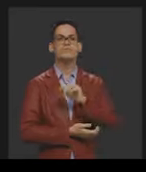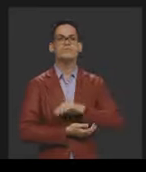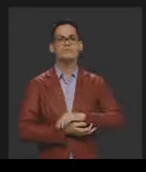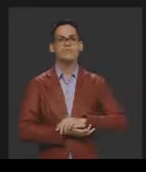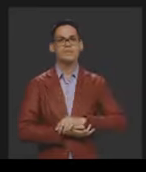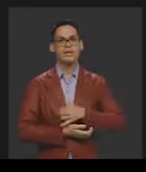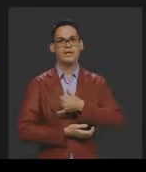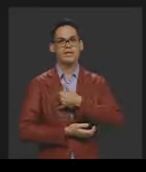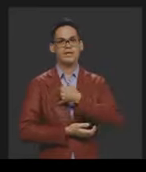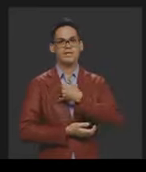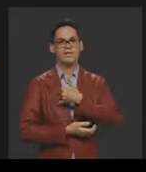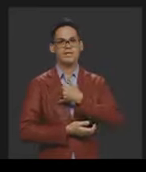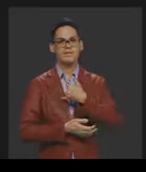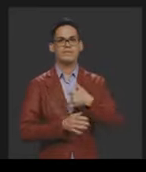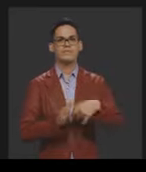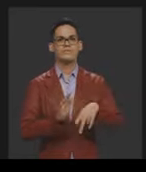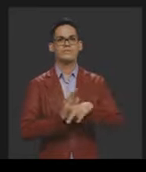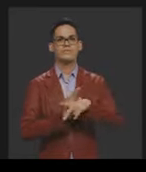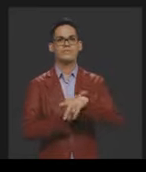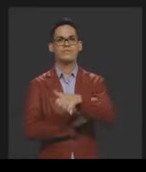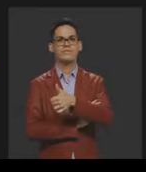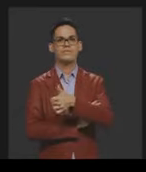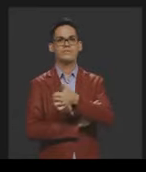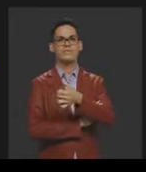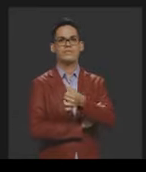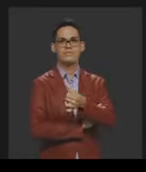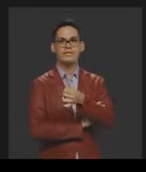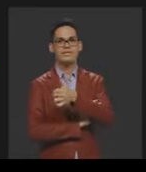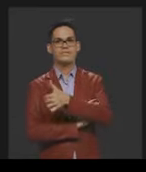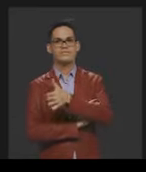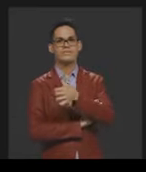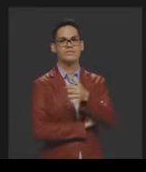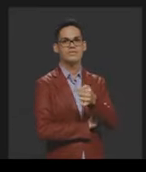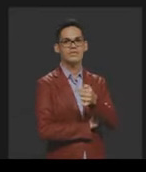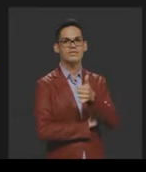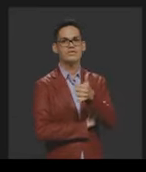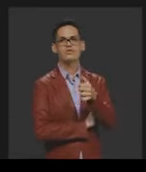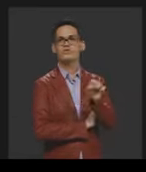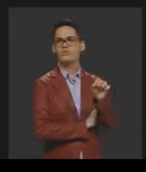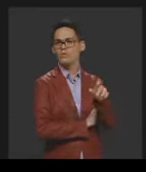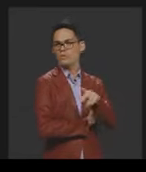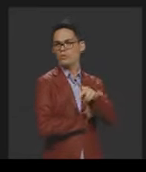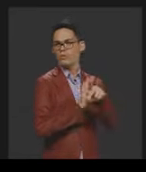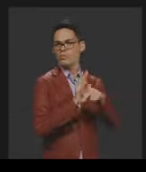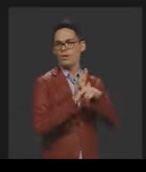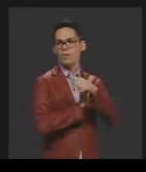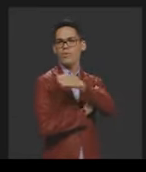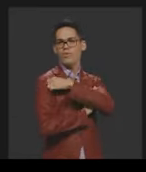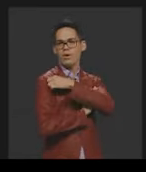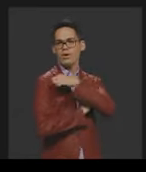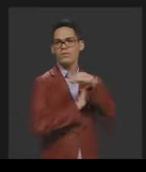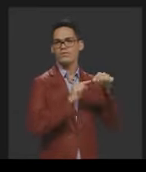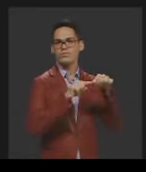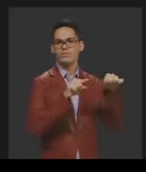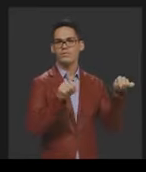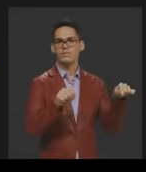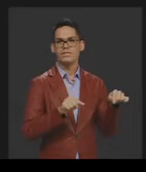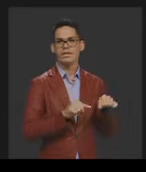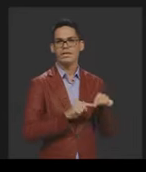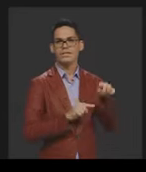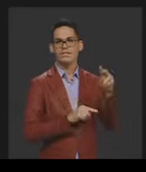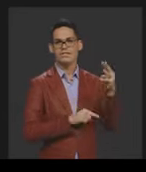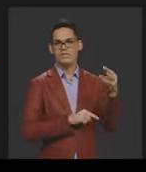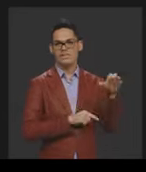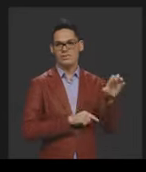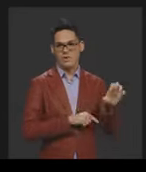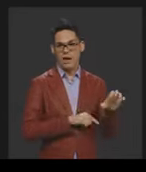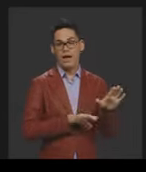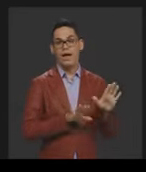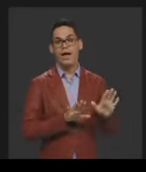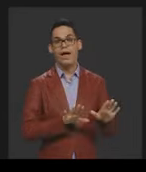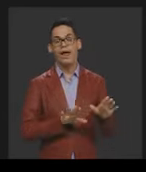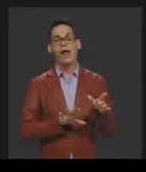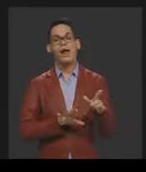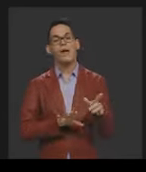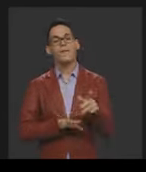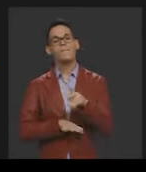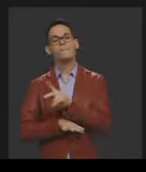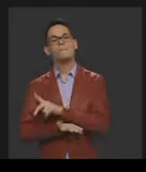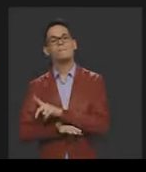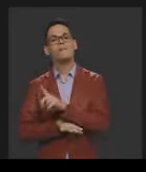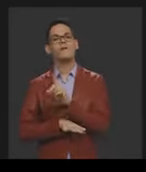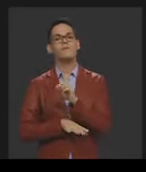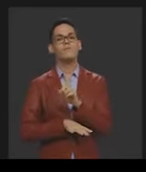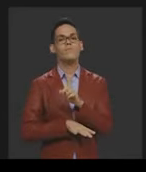a idade, né? 16, 17 e 18, que são as idades dos alunos. E o P1, P2 até chegar no Pn são